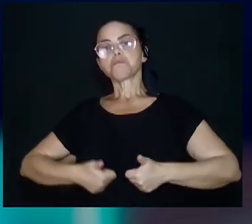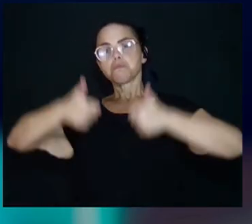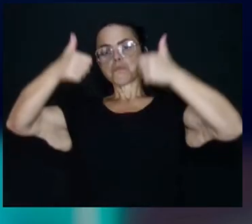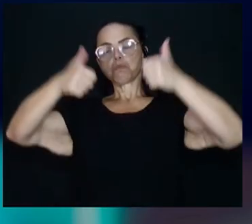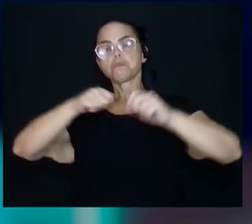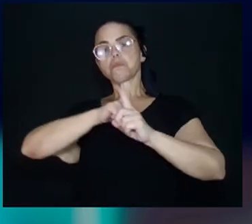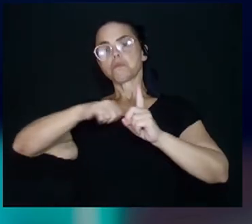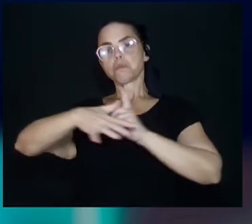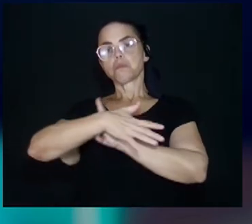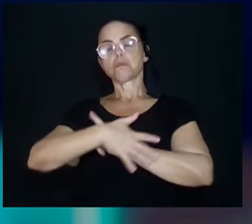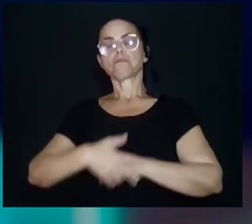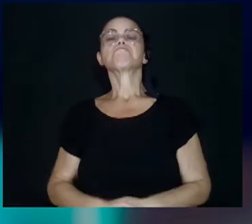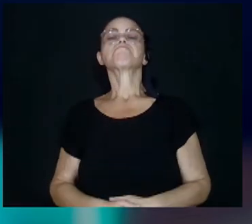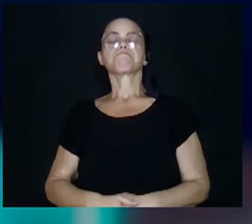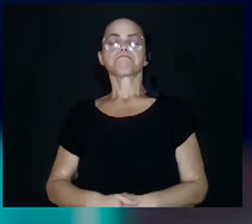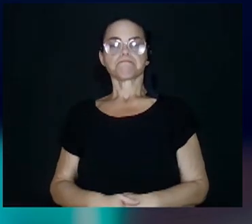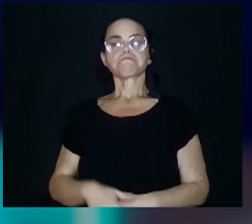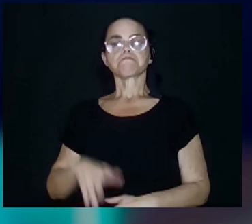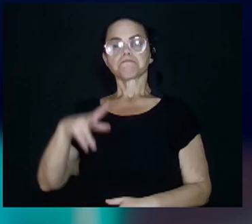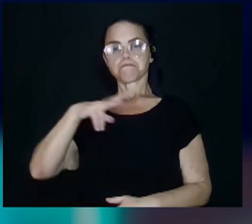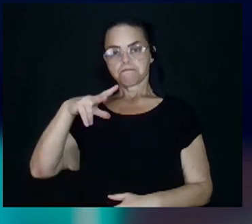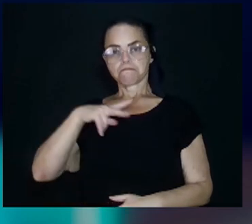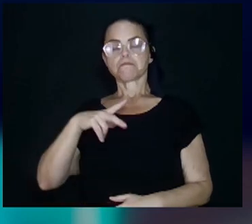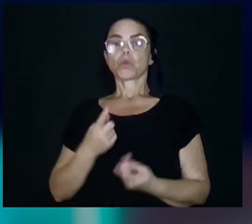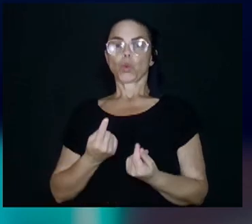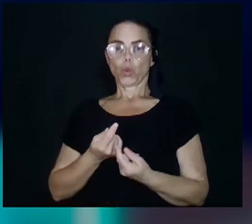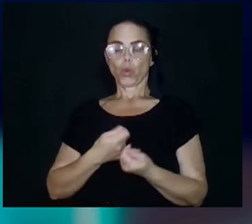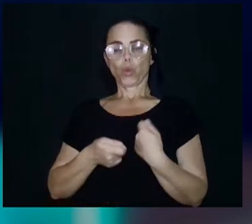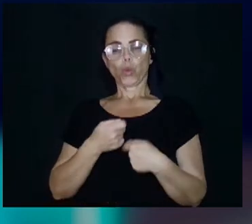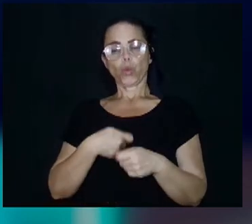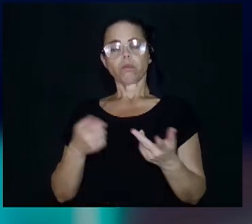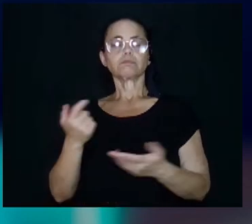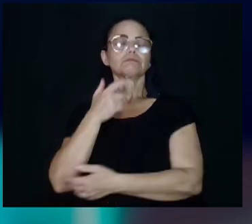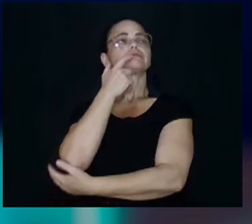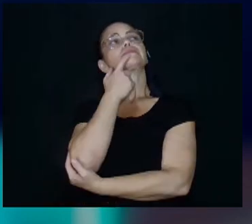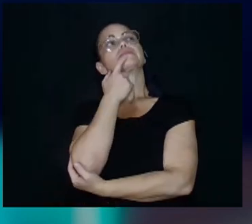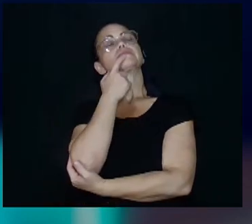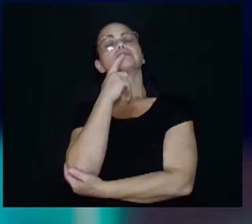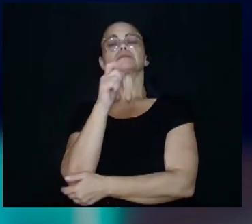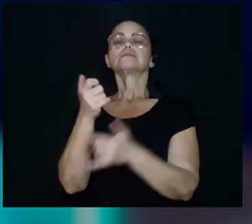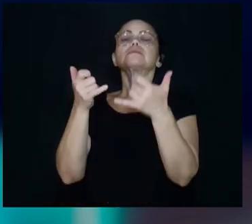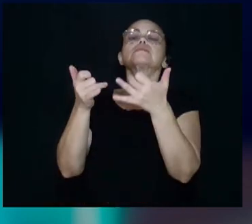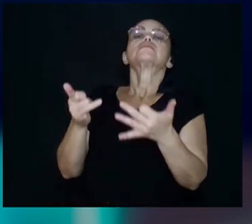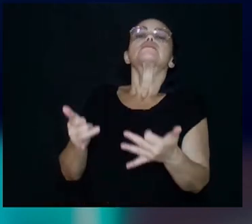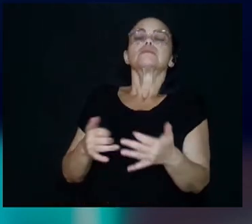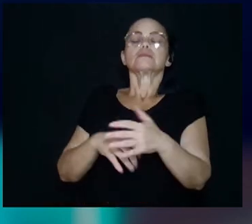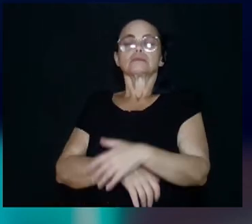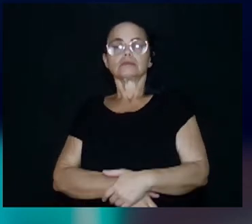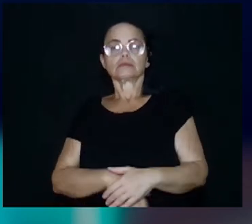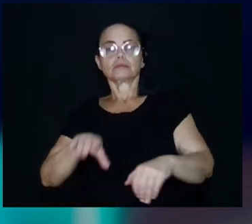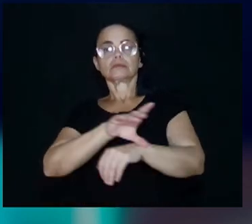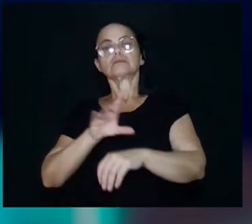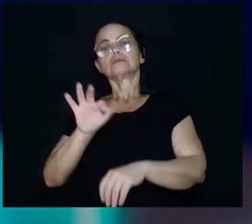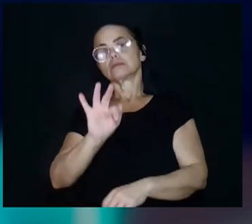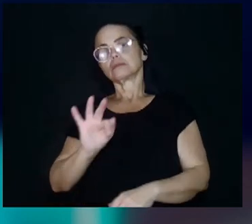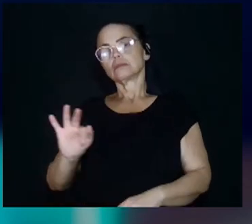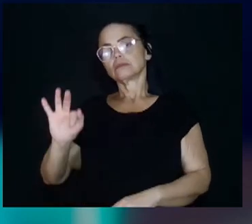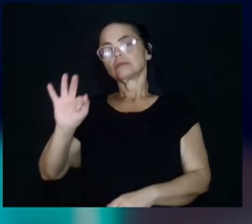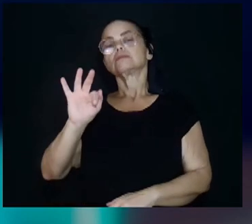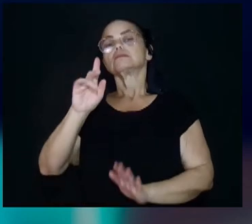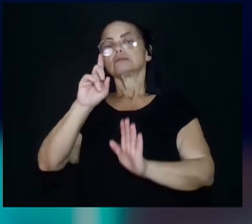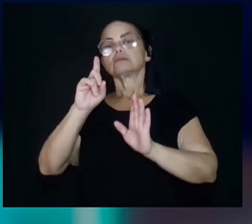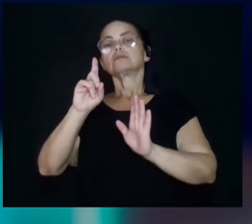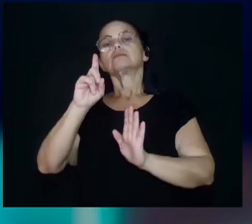e econômico. E daí eu quero falar um pouquinho, vamos lá na Constituição Federal, aos direitos sociais,